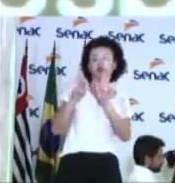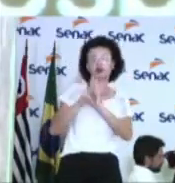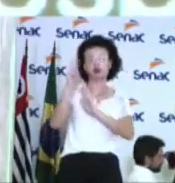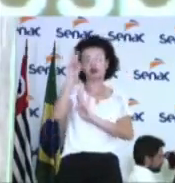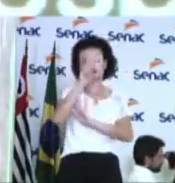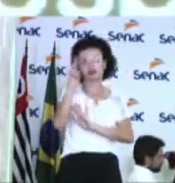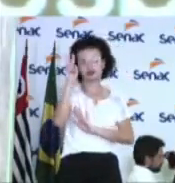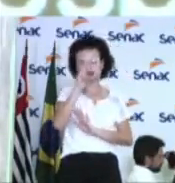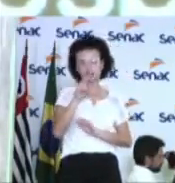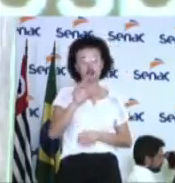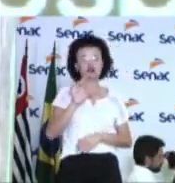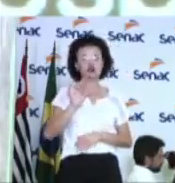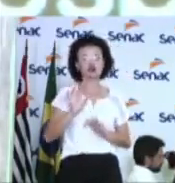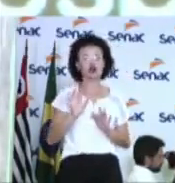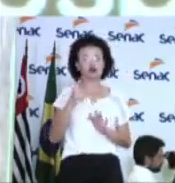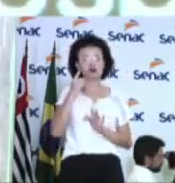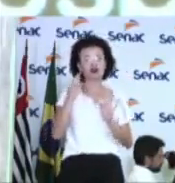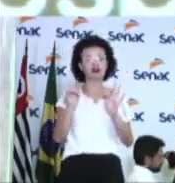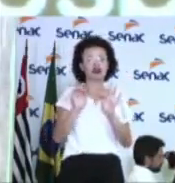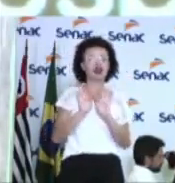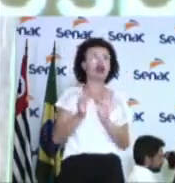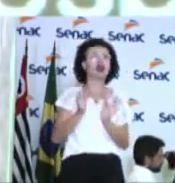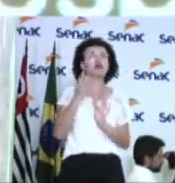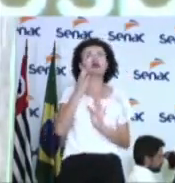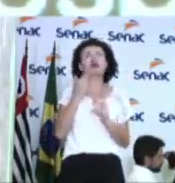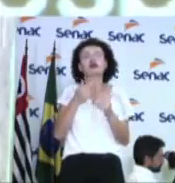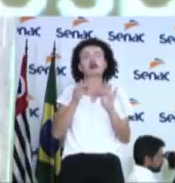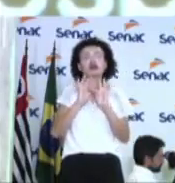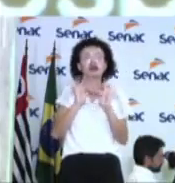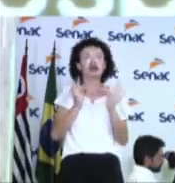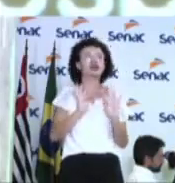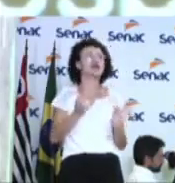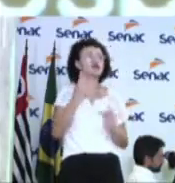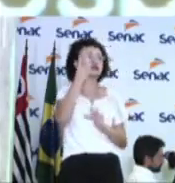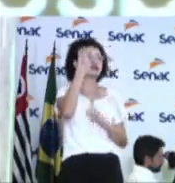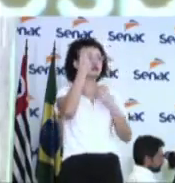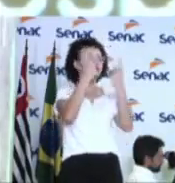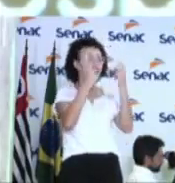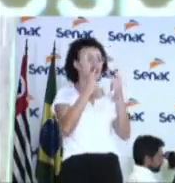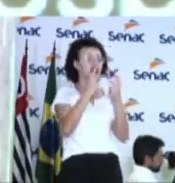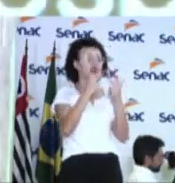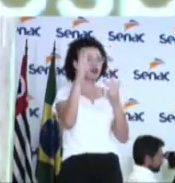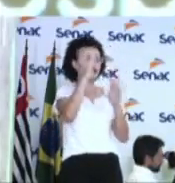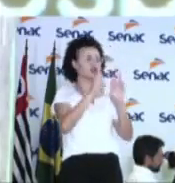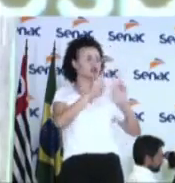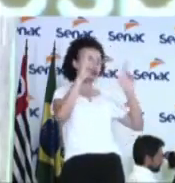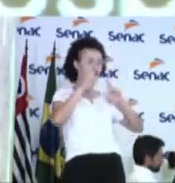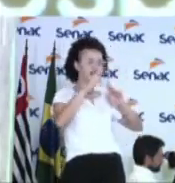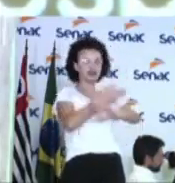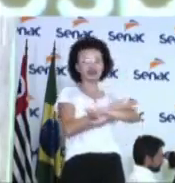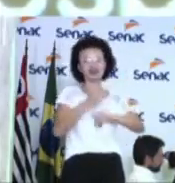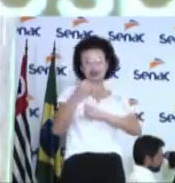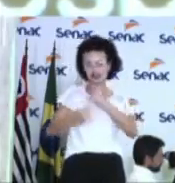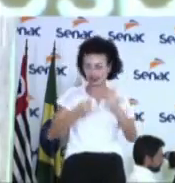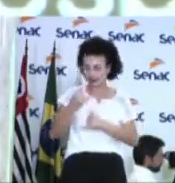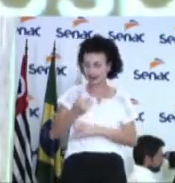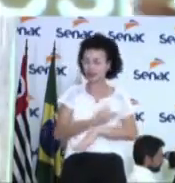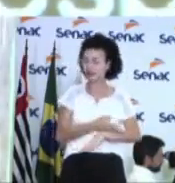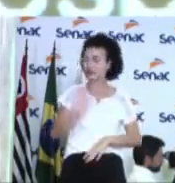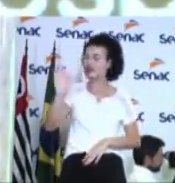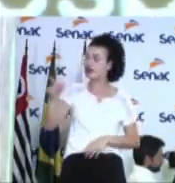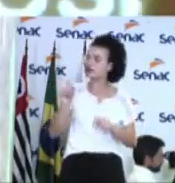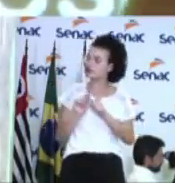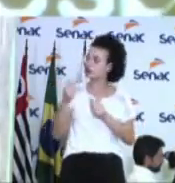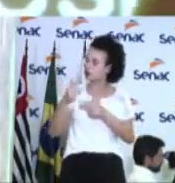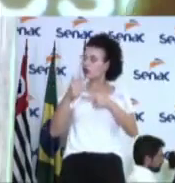Branding Content, não só simplesmente criar séries, até uma coisa que eu brinco na agência e falo o tempo todo, gente, vamos fazer, trazer